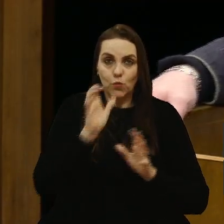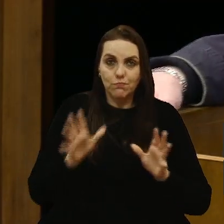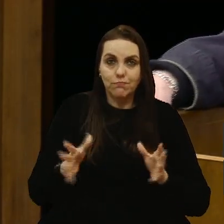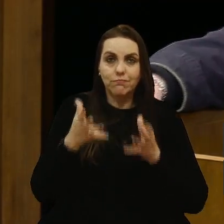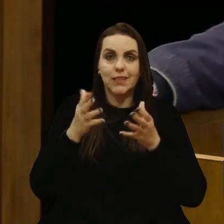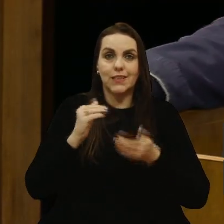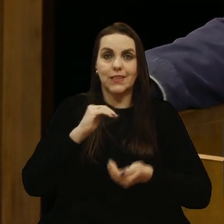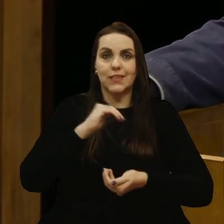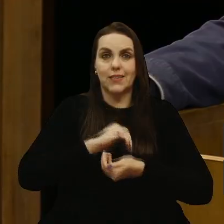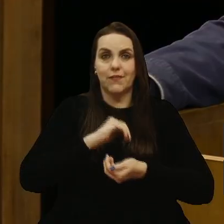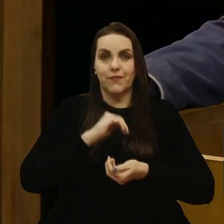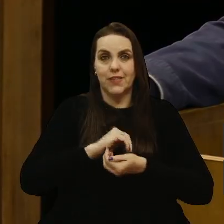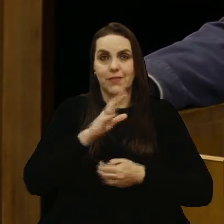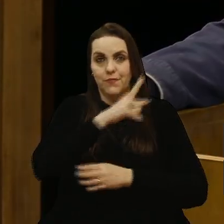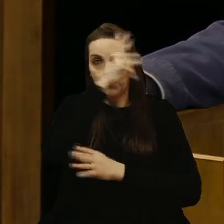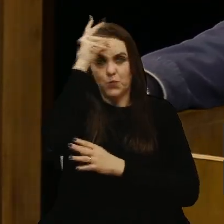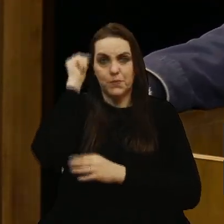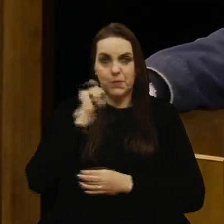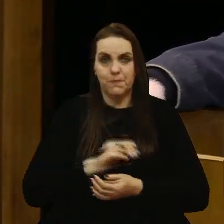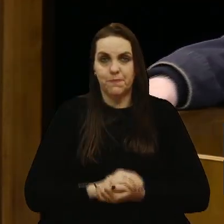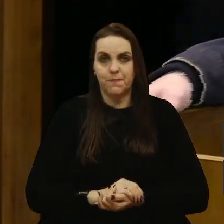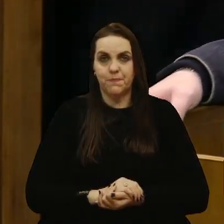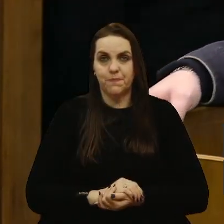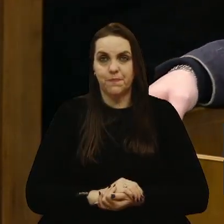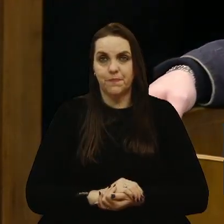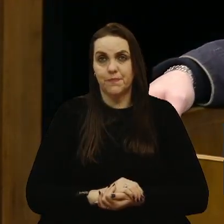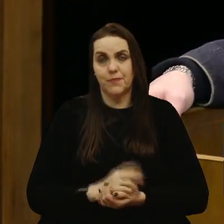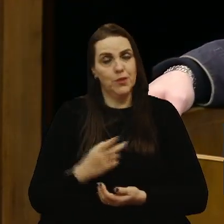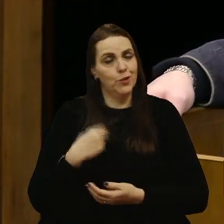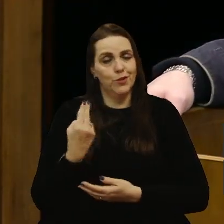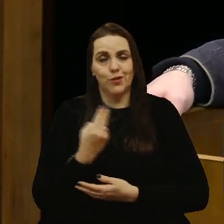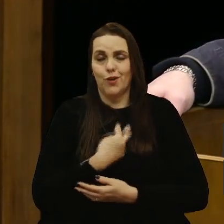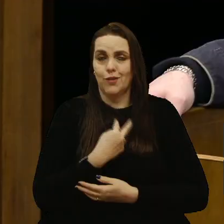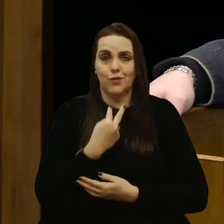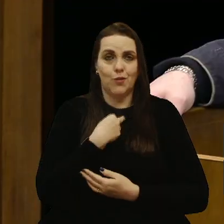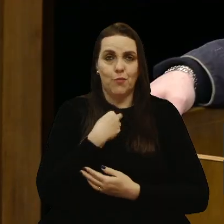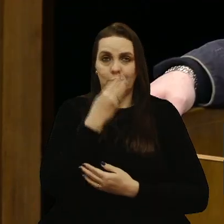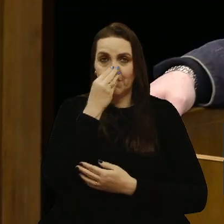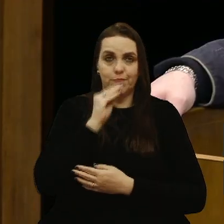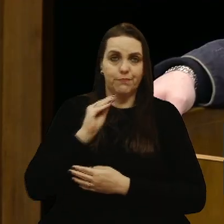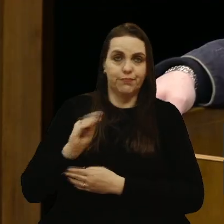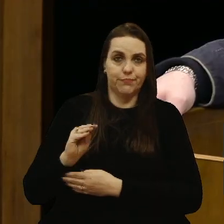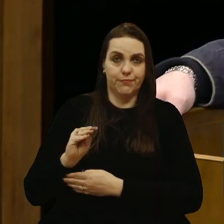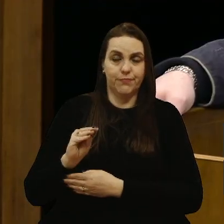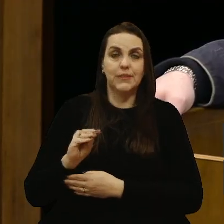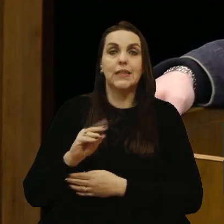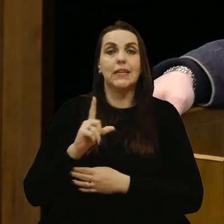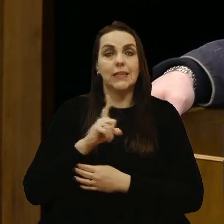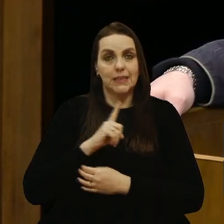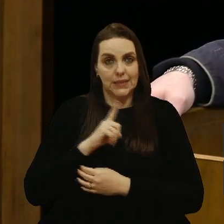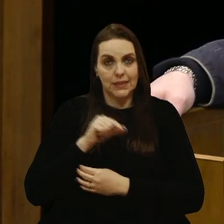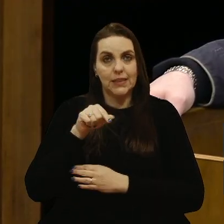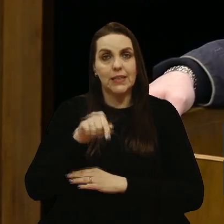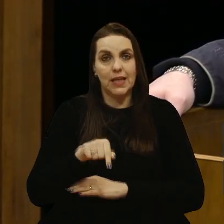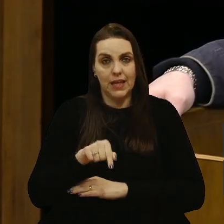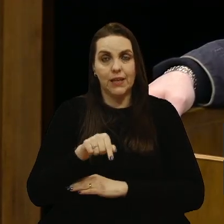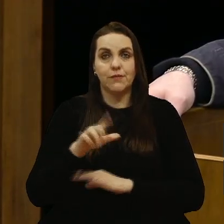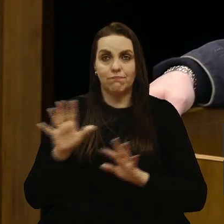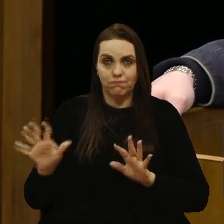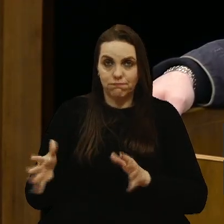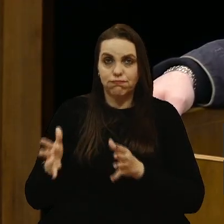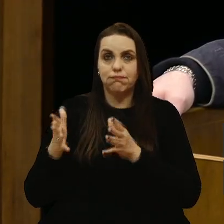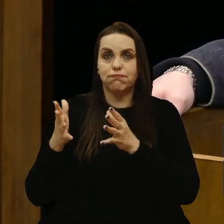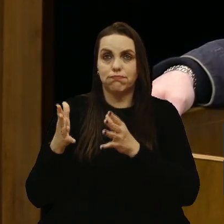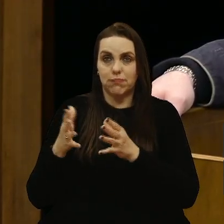da defesa civil municipal. Isso a gente não pode se furtar. Houve um fortalecimento, vereadora Marisol,